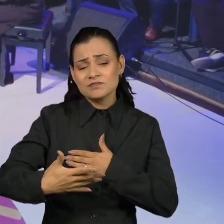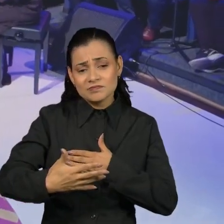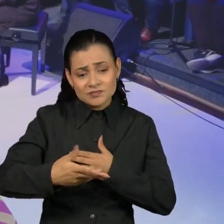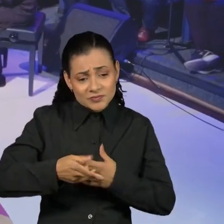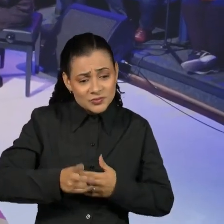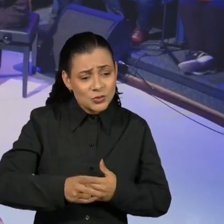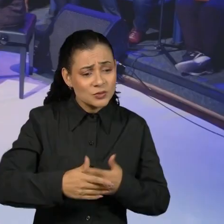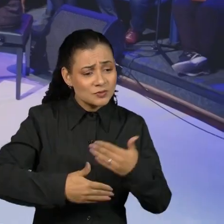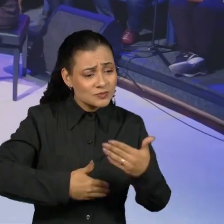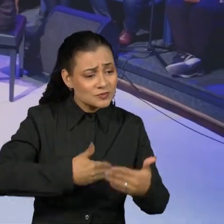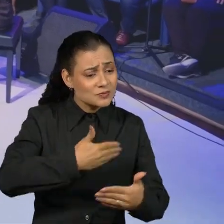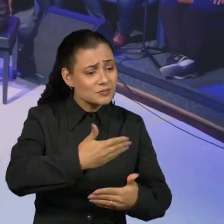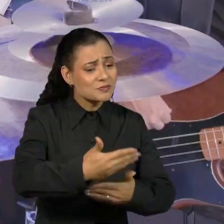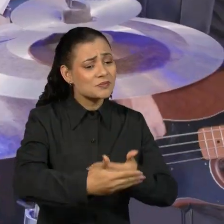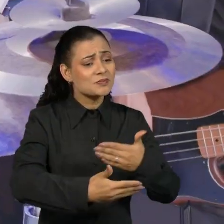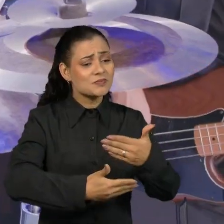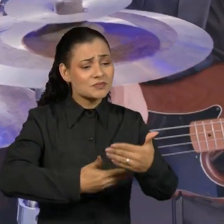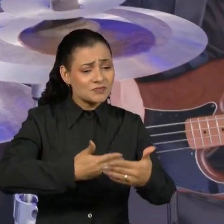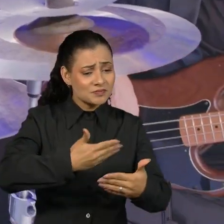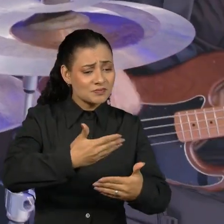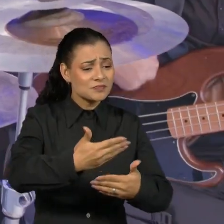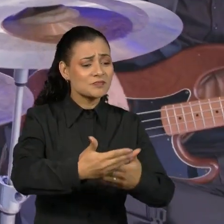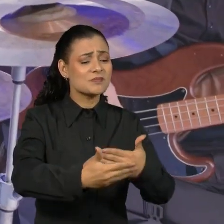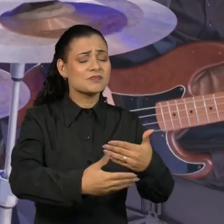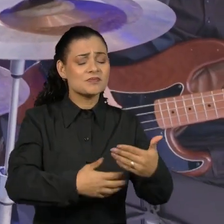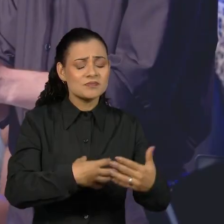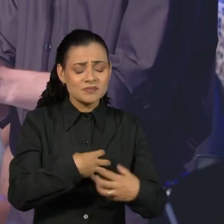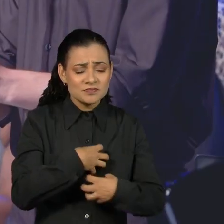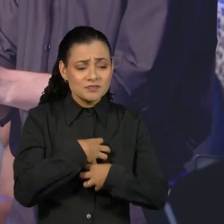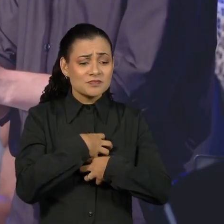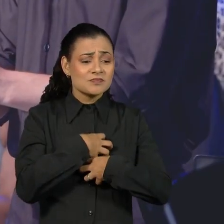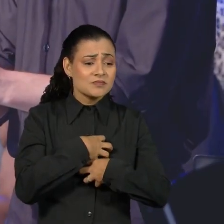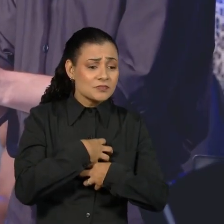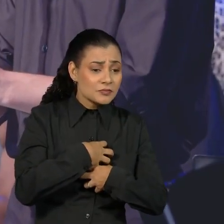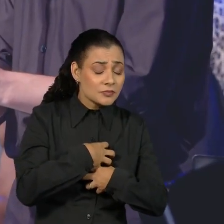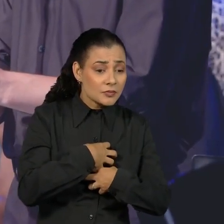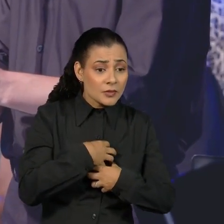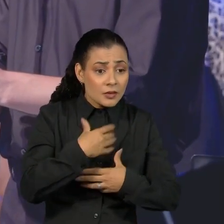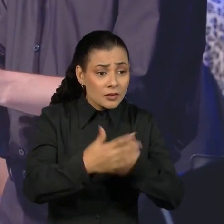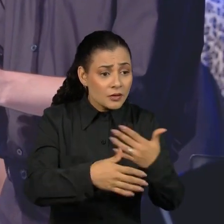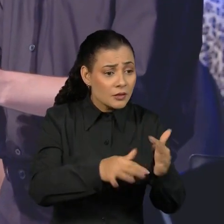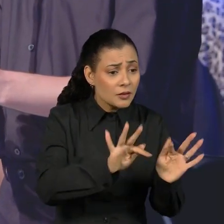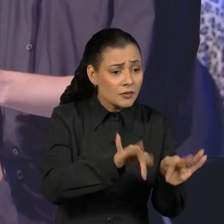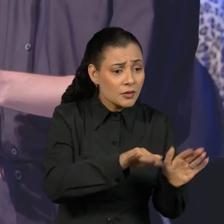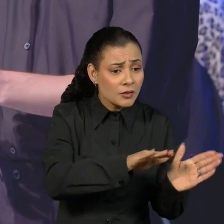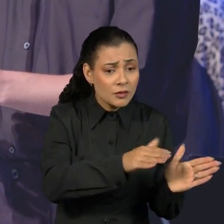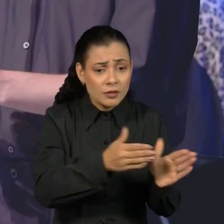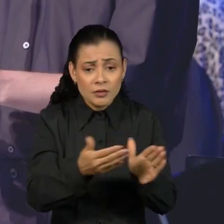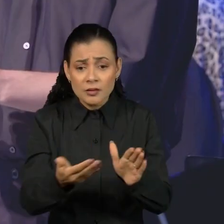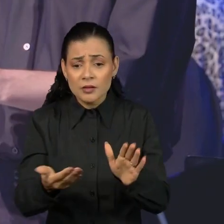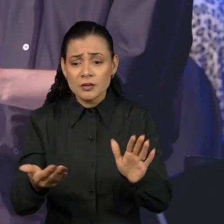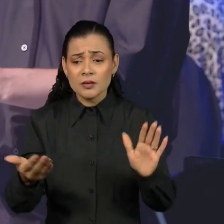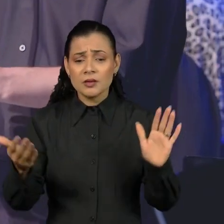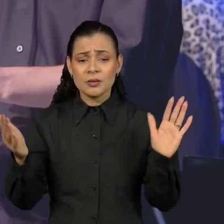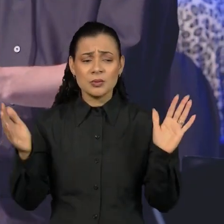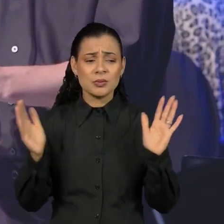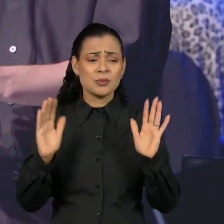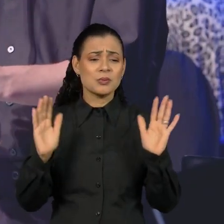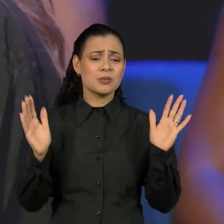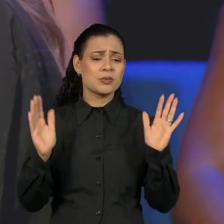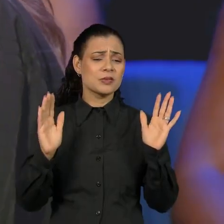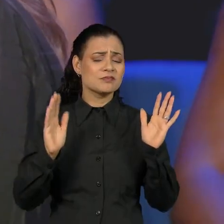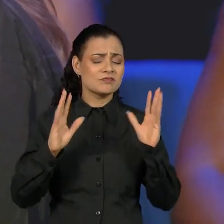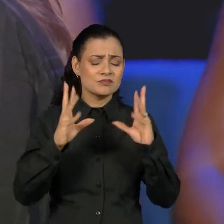decidido pela estrada. que ao findar vai dar em nada. Nada,